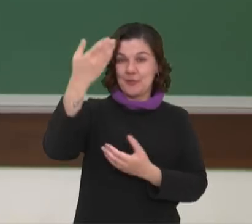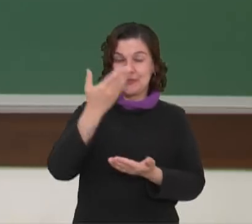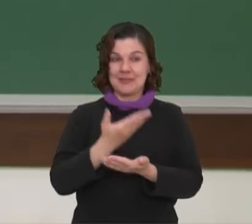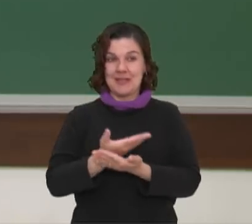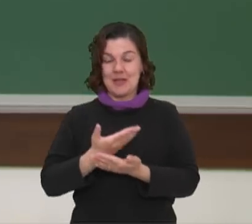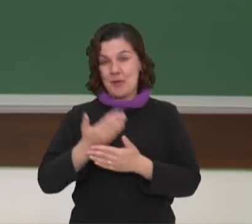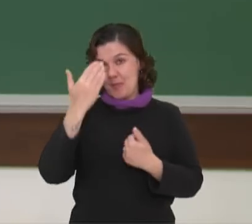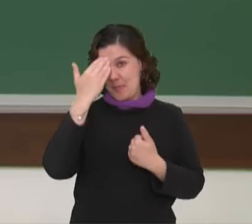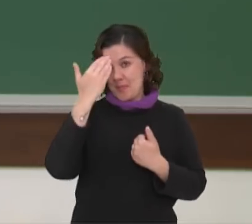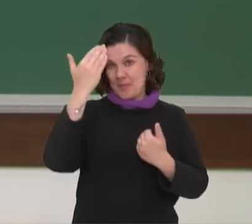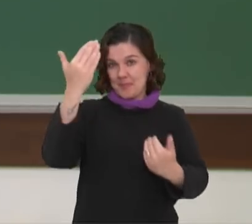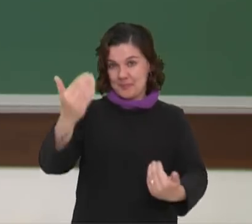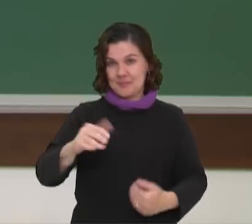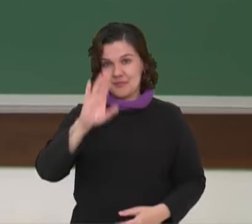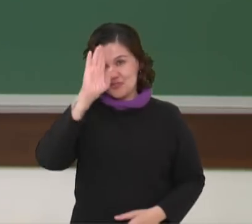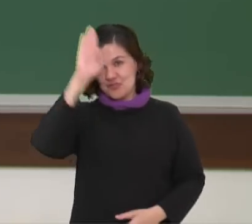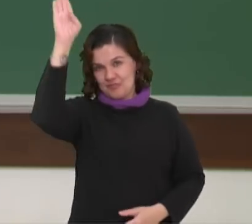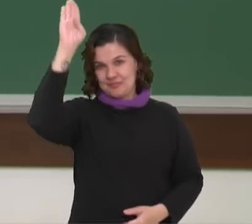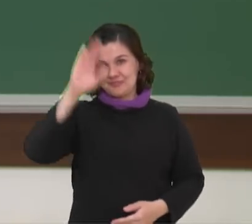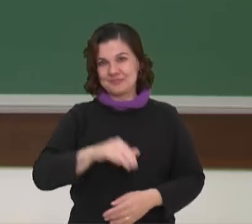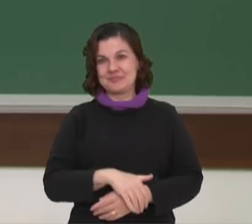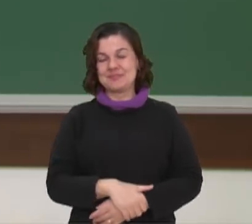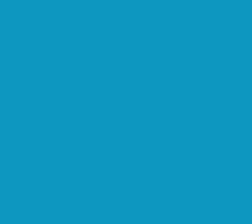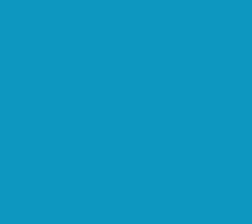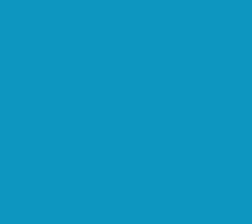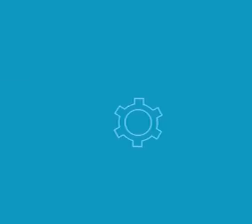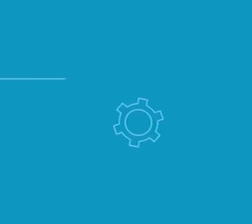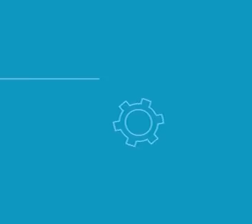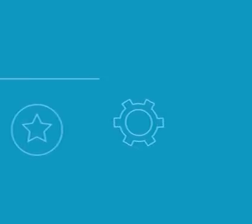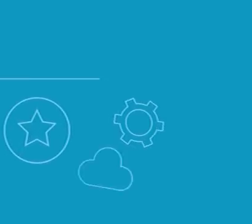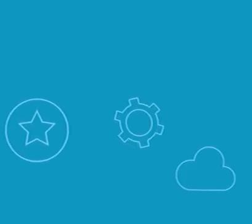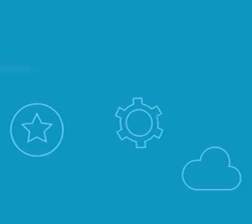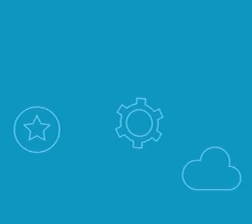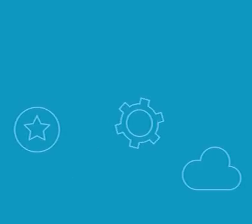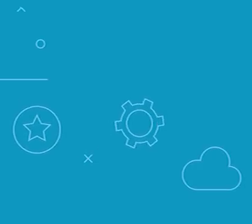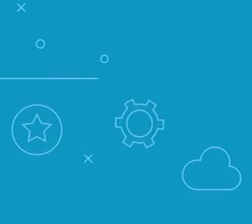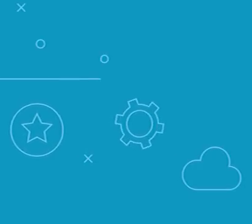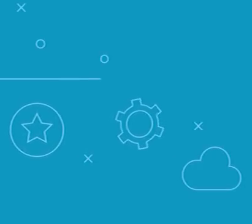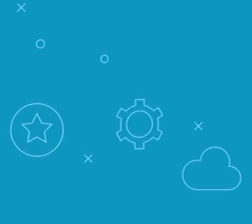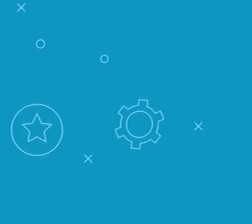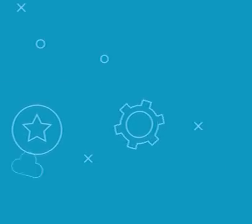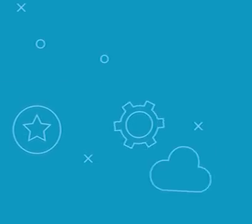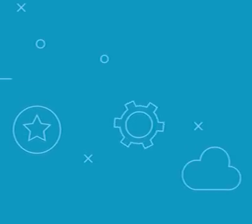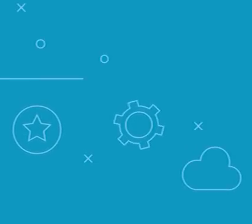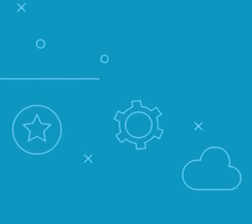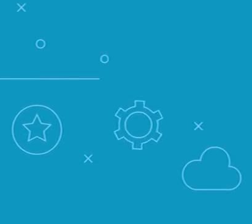então. Obrigado, galera. Tchau!